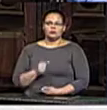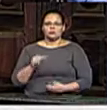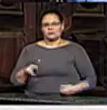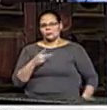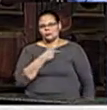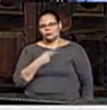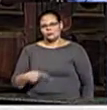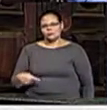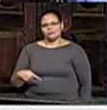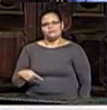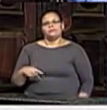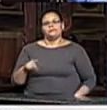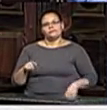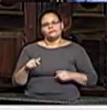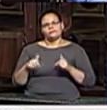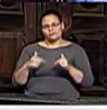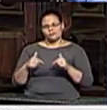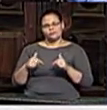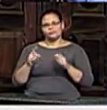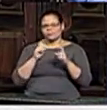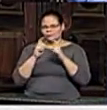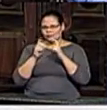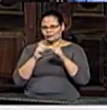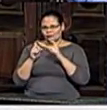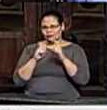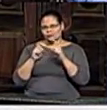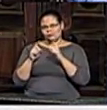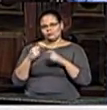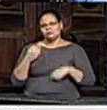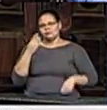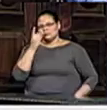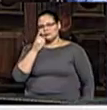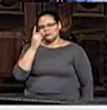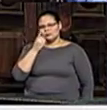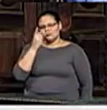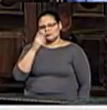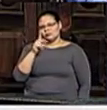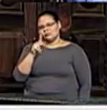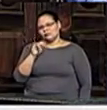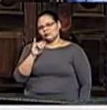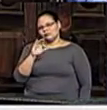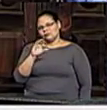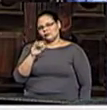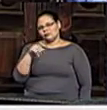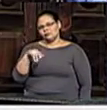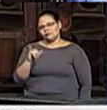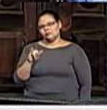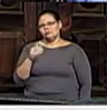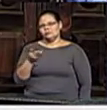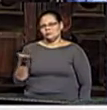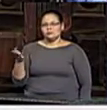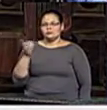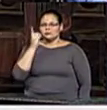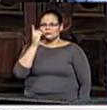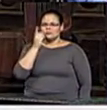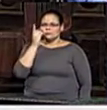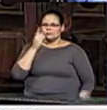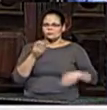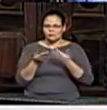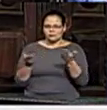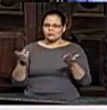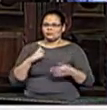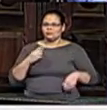Senhor presidente dos trabalhos desta sessão, nobre deputado Jorge Pisciani, senhoras deputadas